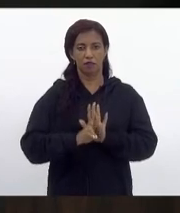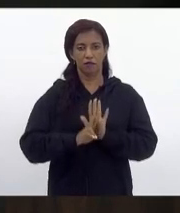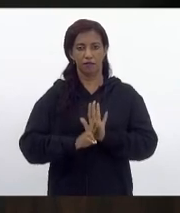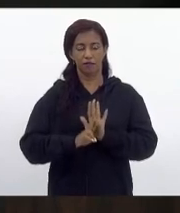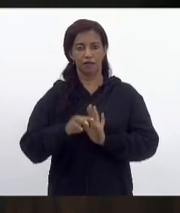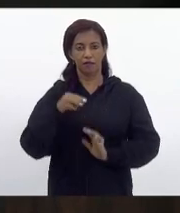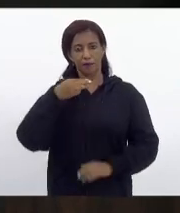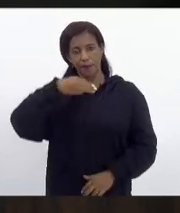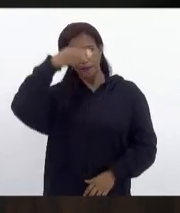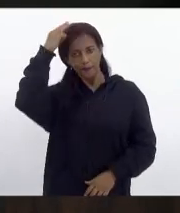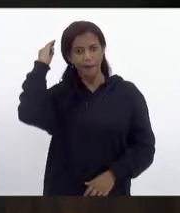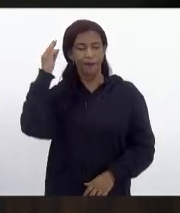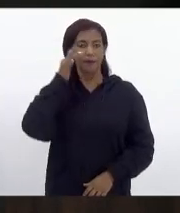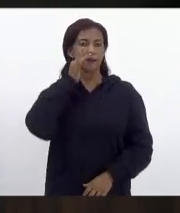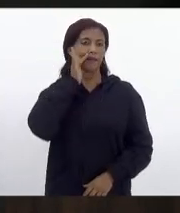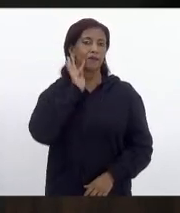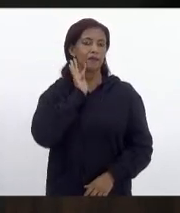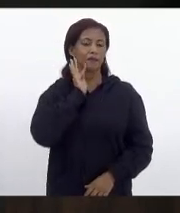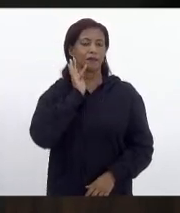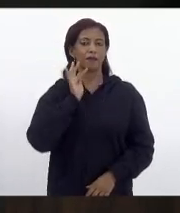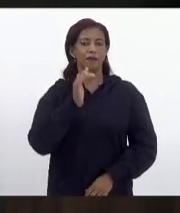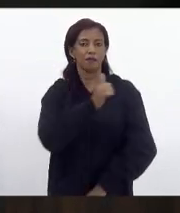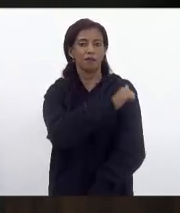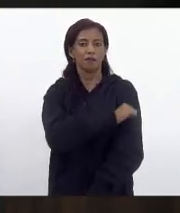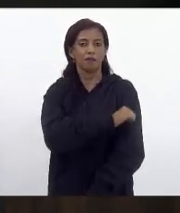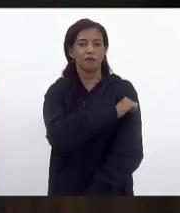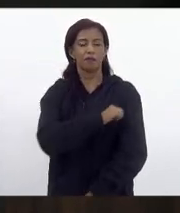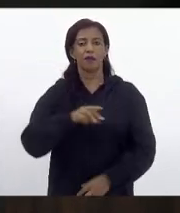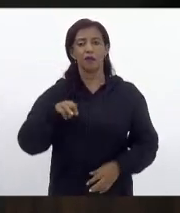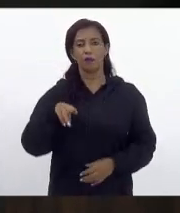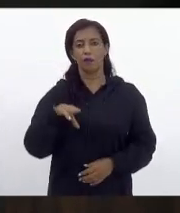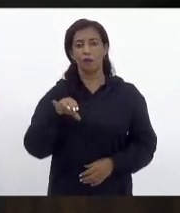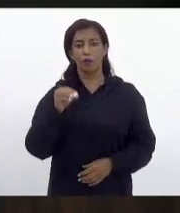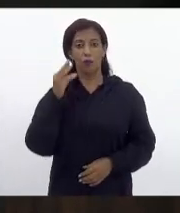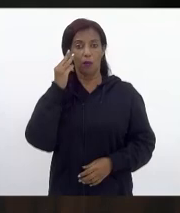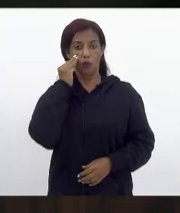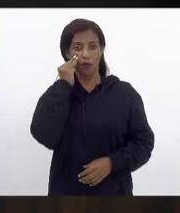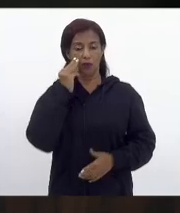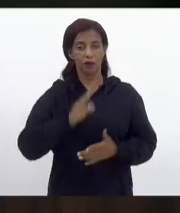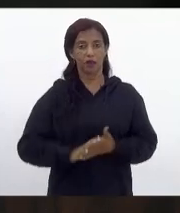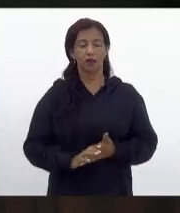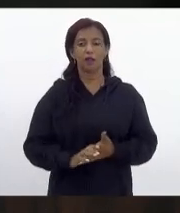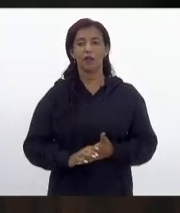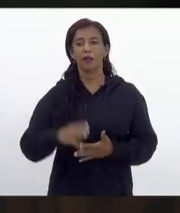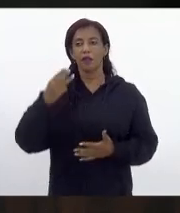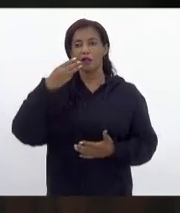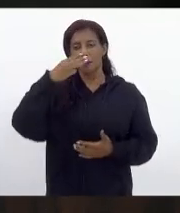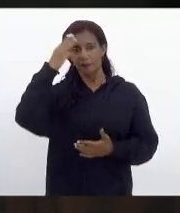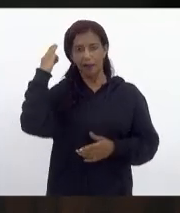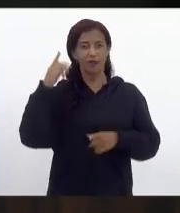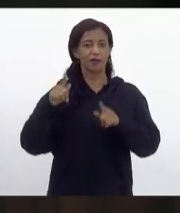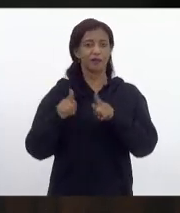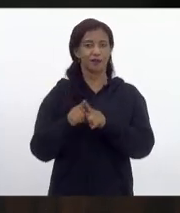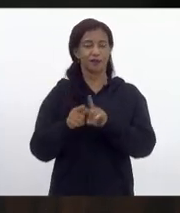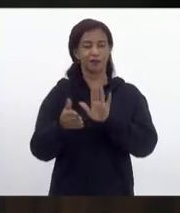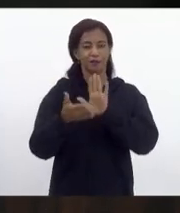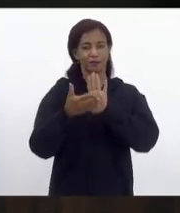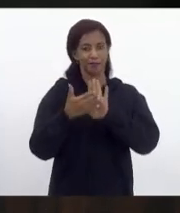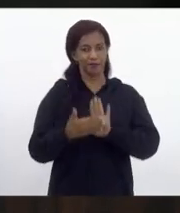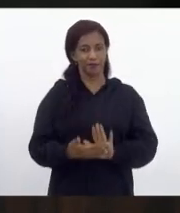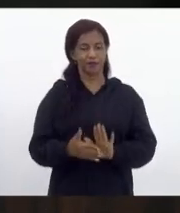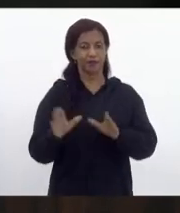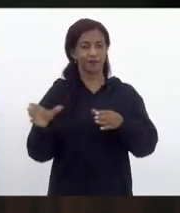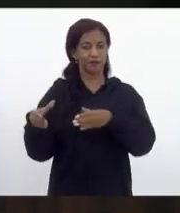Márcio Pacheco, Flávio Serafini, enfermeira Regiane, Mônica Francisco, Márcio Pacheco, novamente. Dependendo de pareceres das